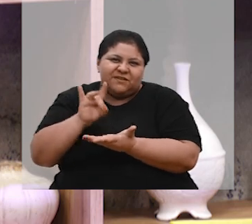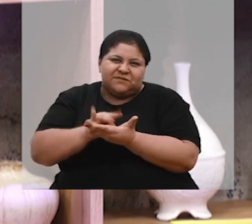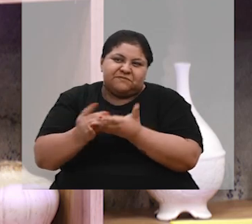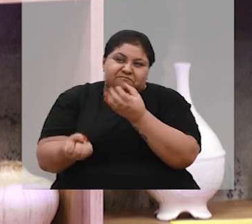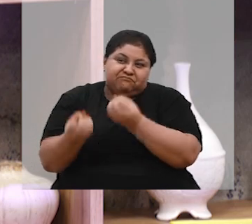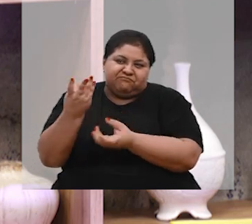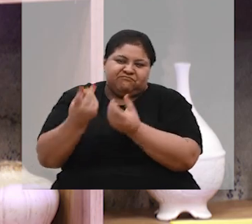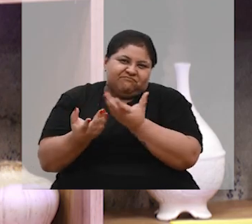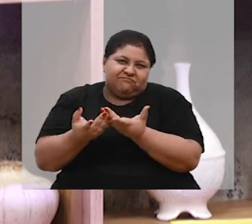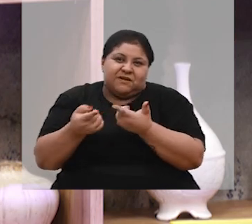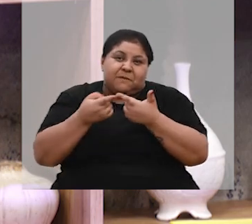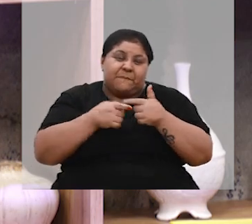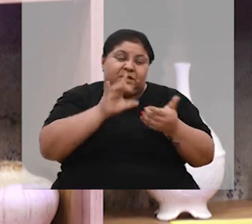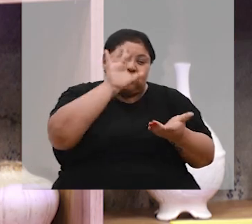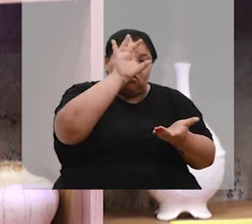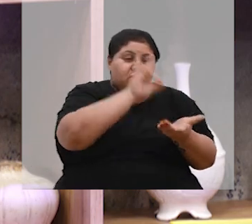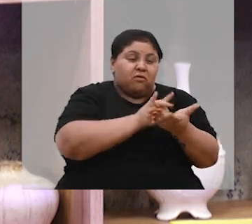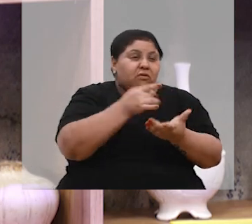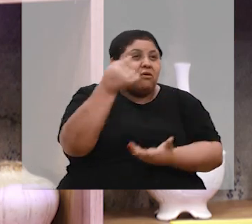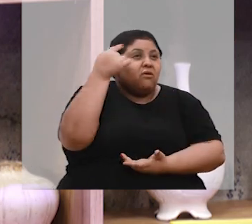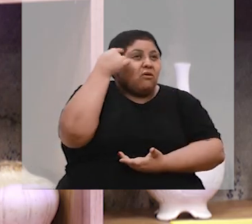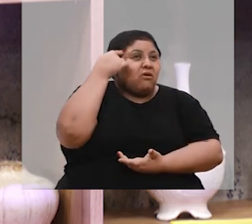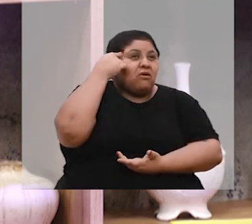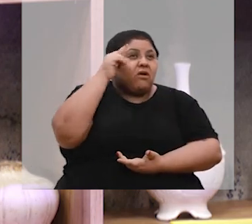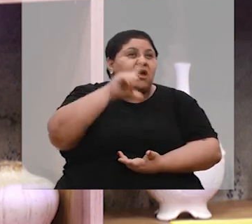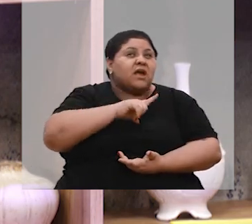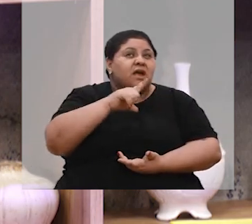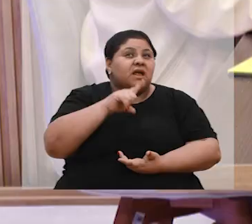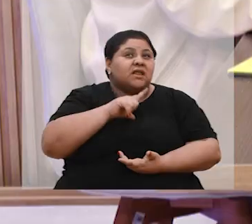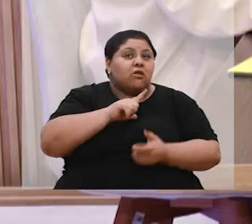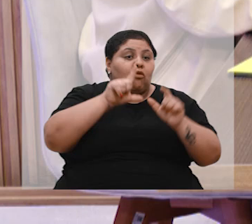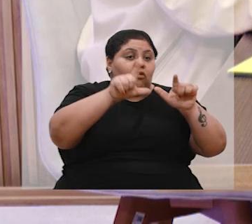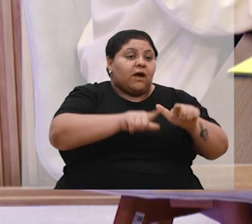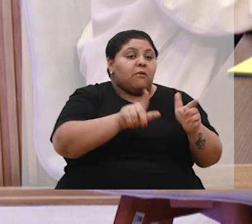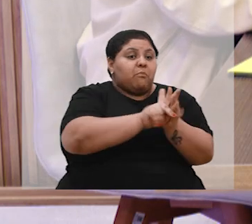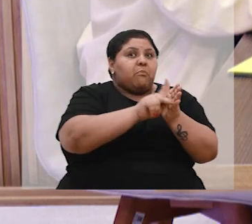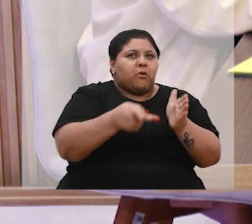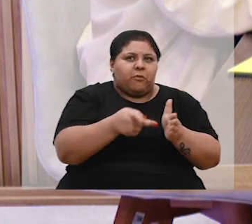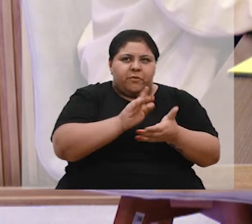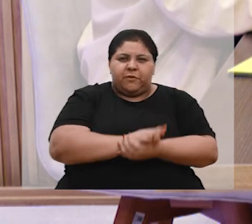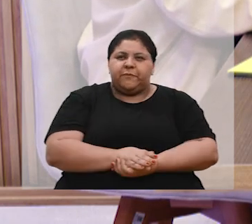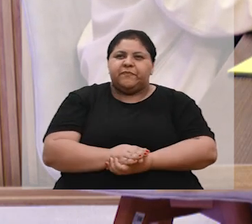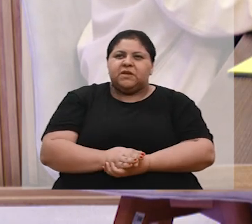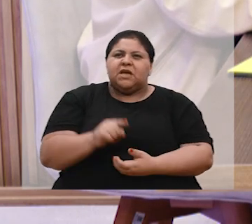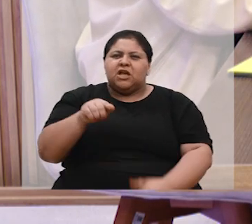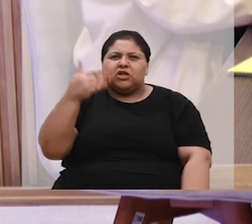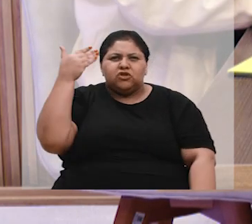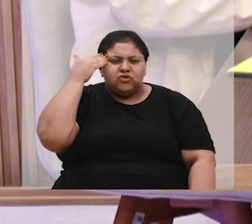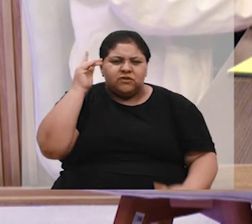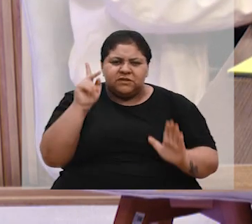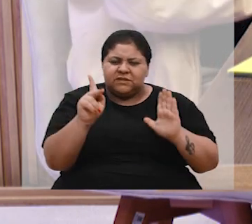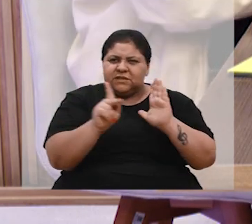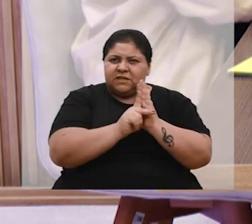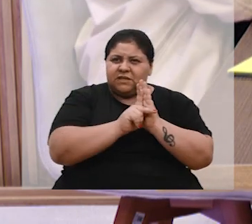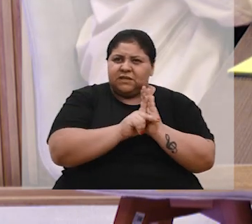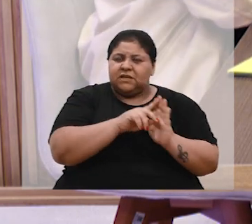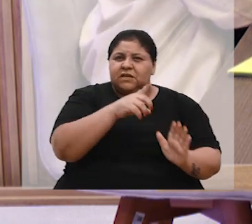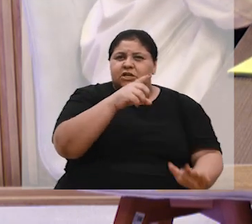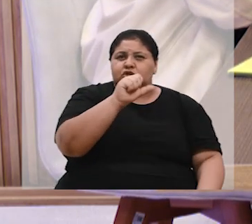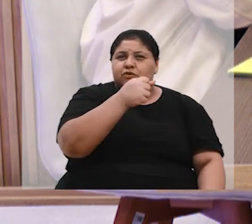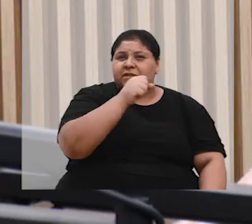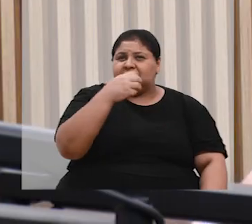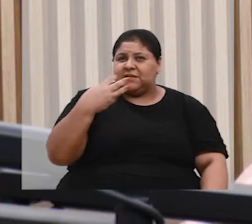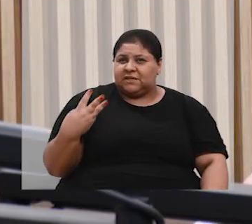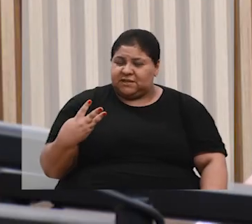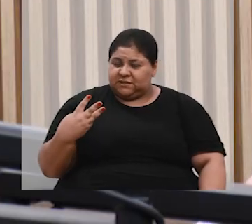enfim, mas acaba consolidando um pensamento para termos uma sede própria, né? Sabe que o projeto da sede ele é de